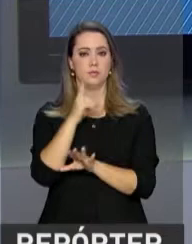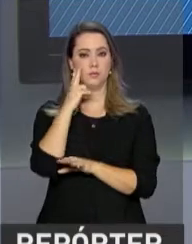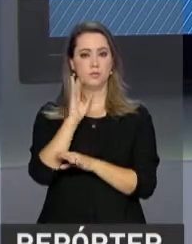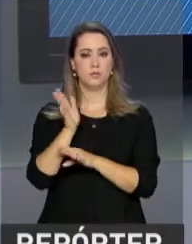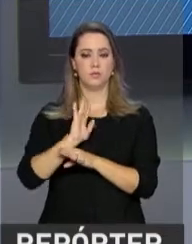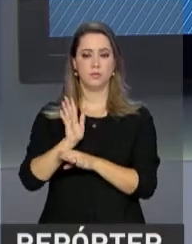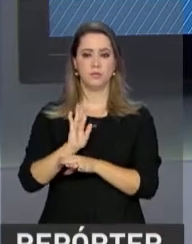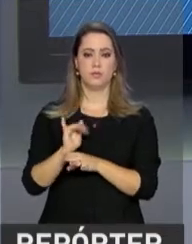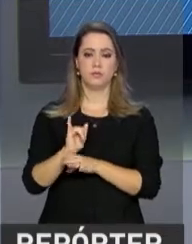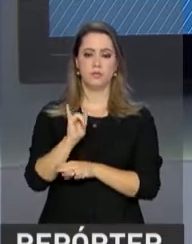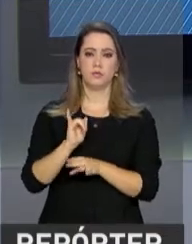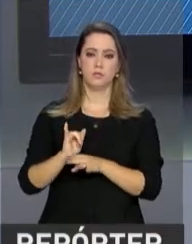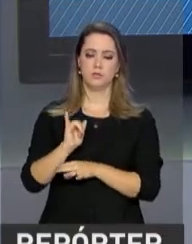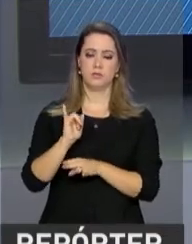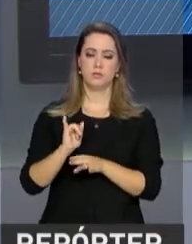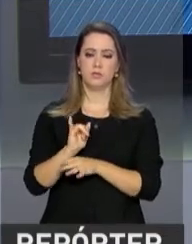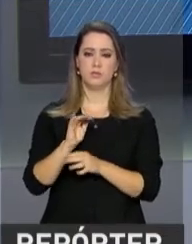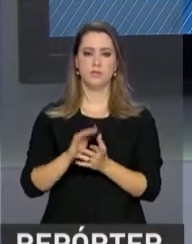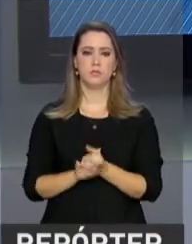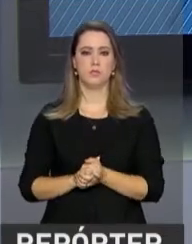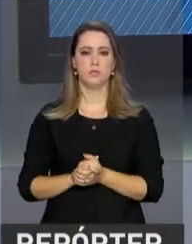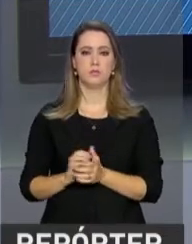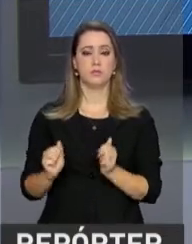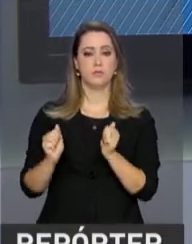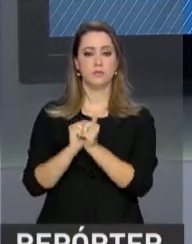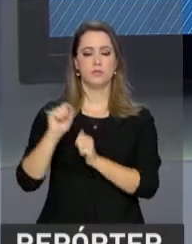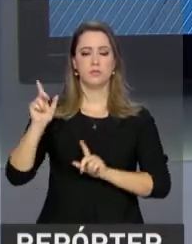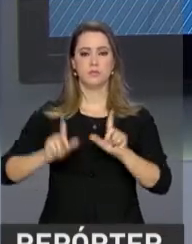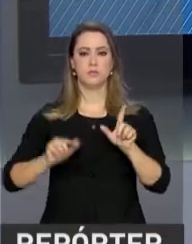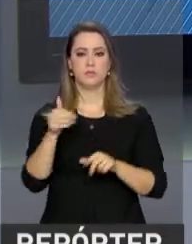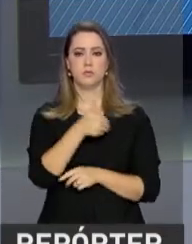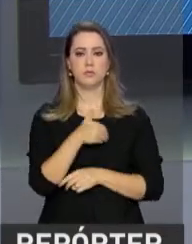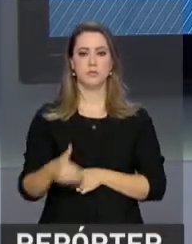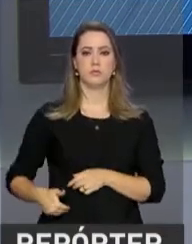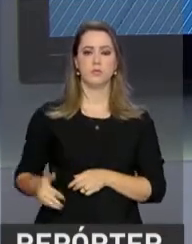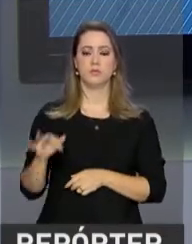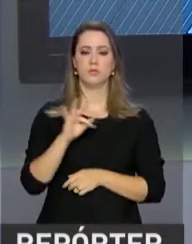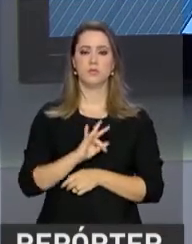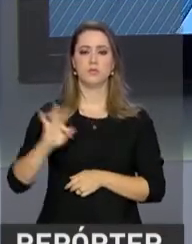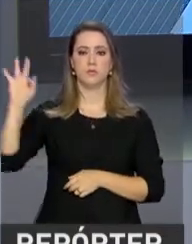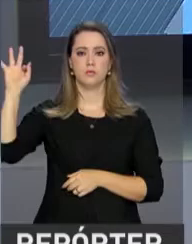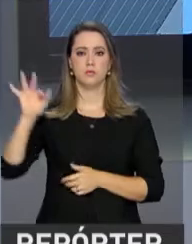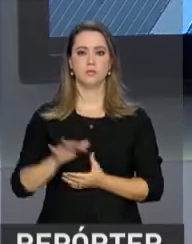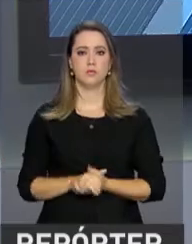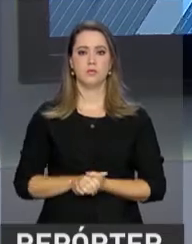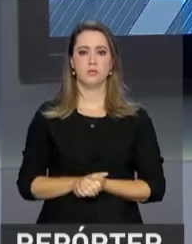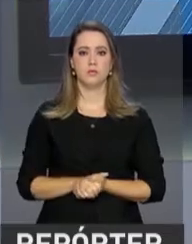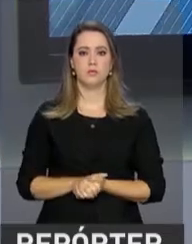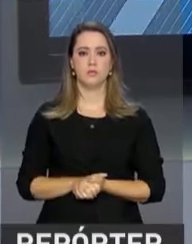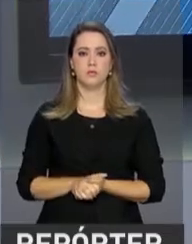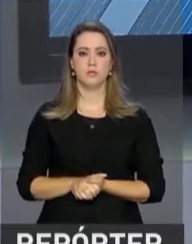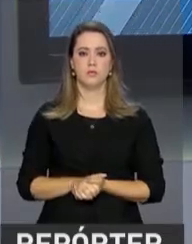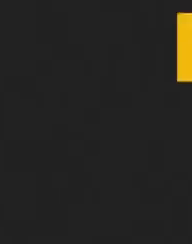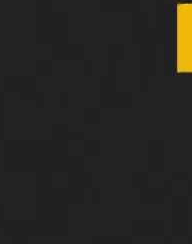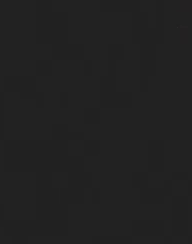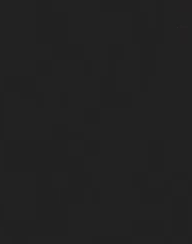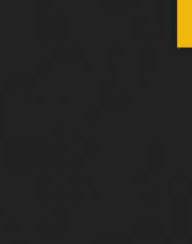você pode rever as reportagens no youtube continue com a gente aqui na nbr a tv do governo federal